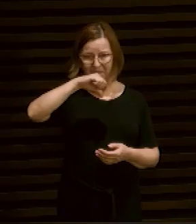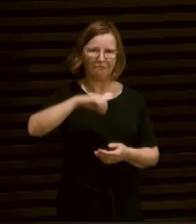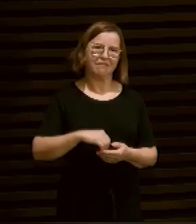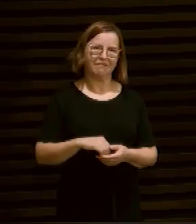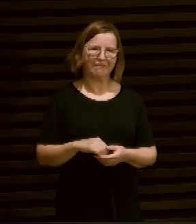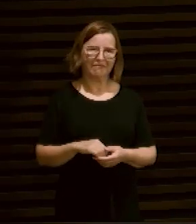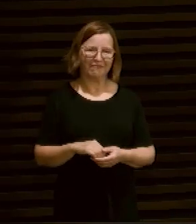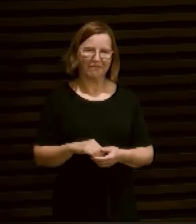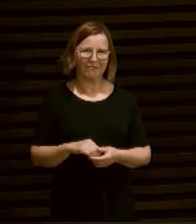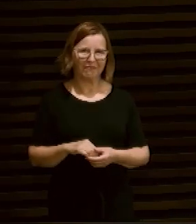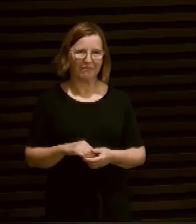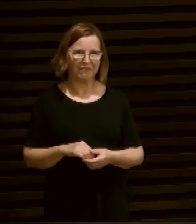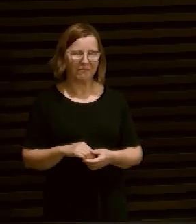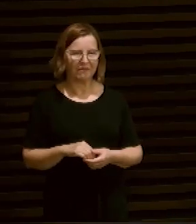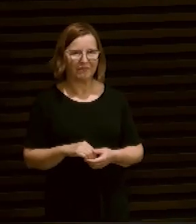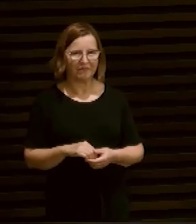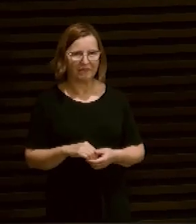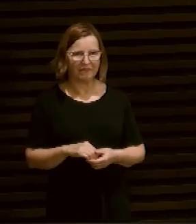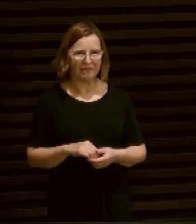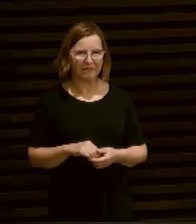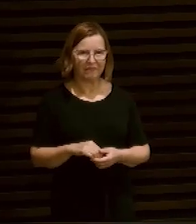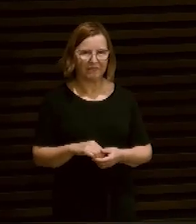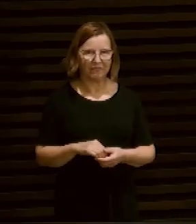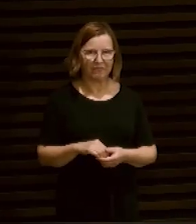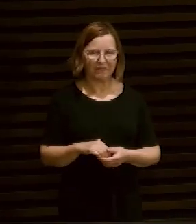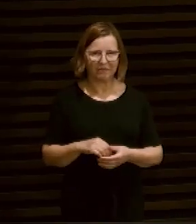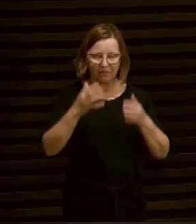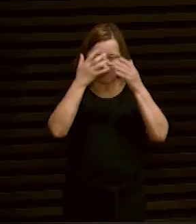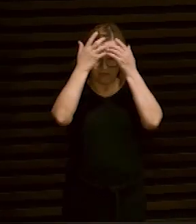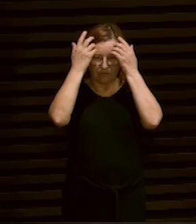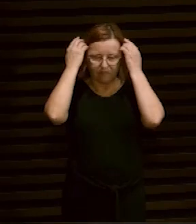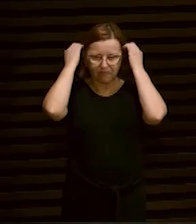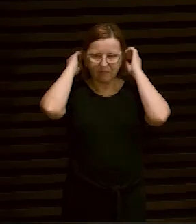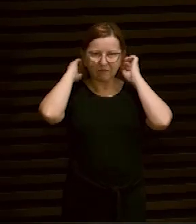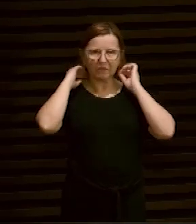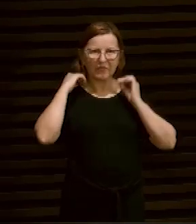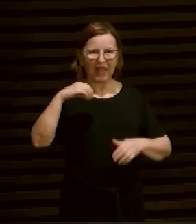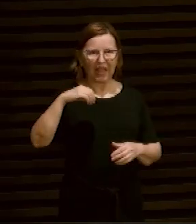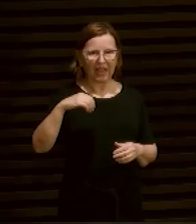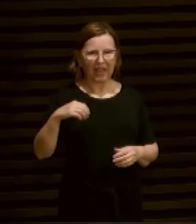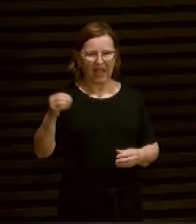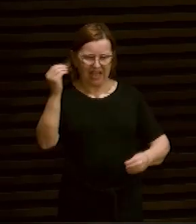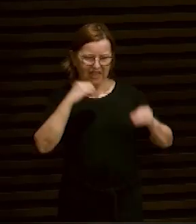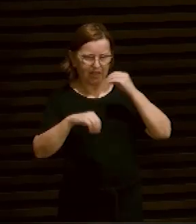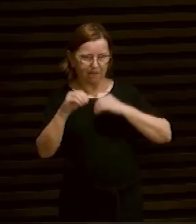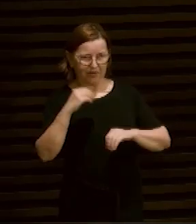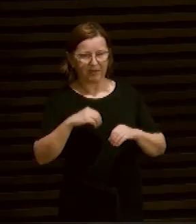Tirando os hormônios e coisas mais, a depressão ela é fruto muito de